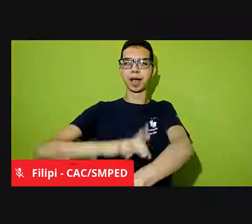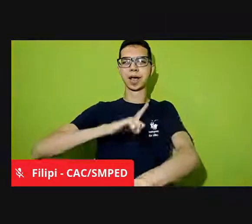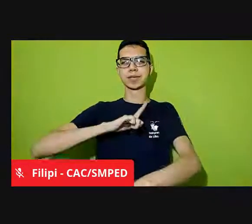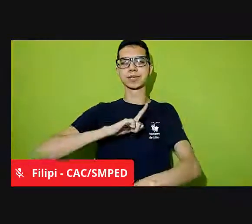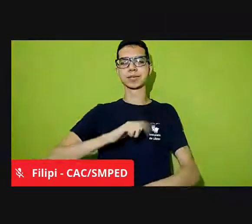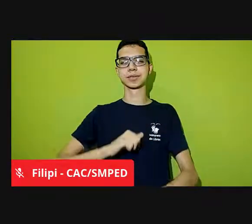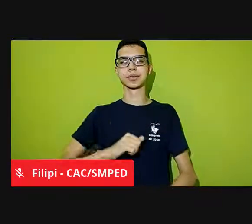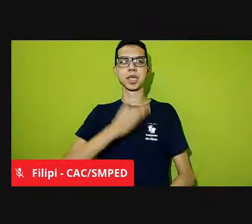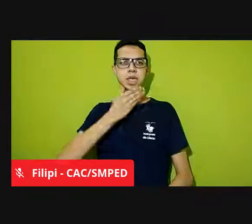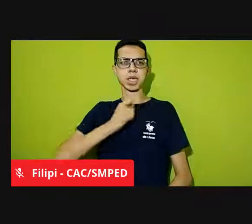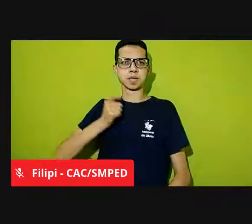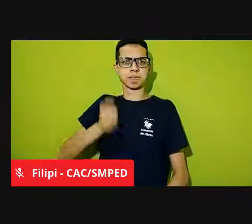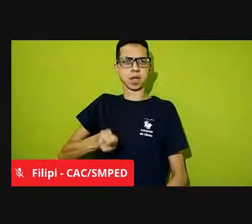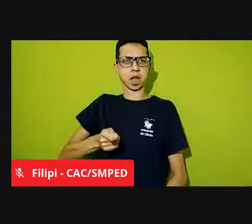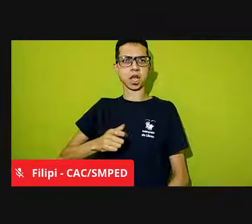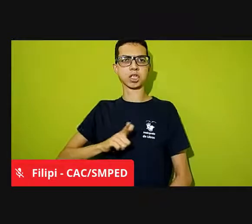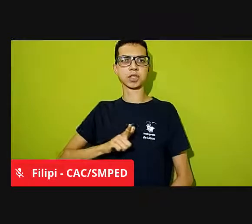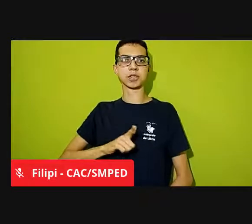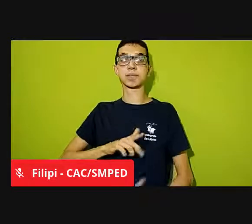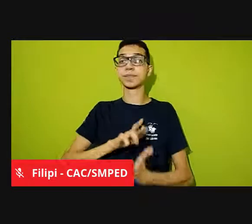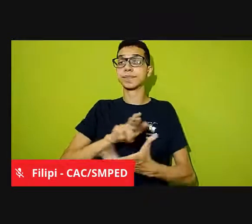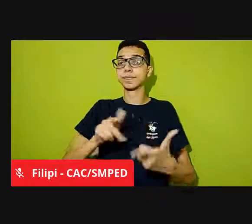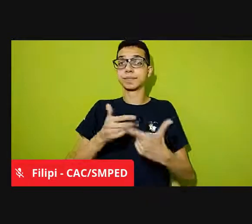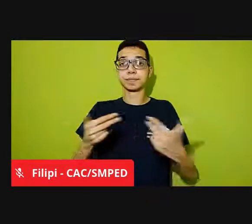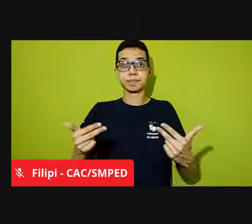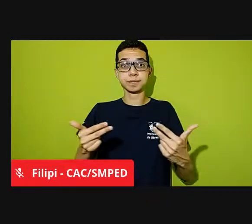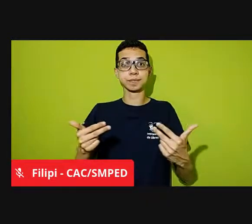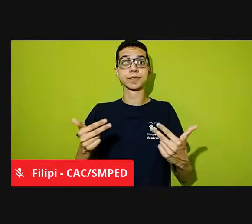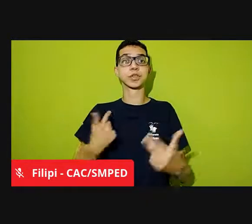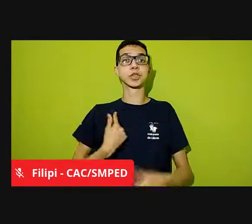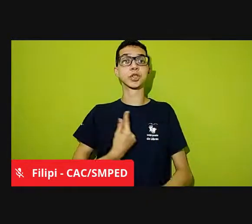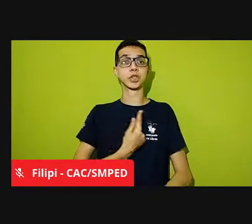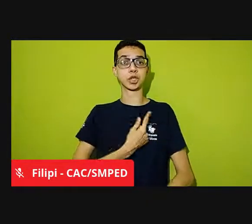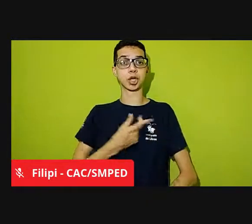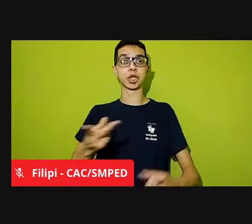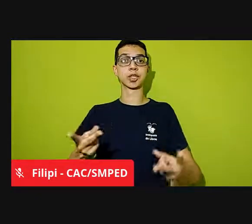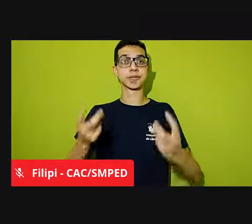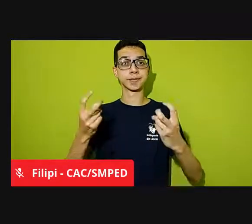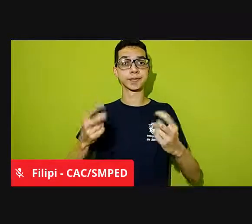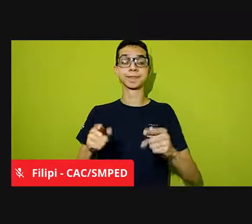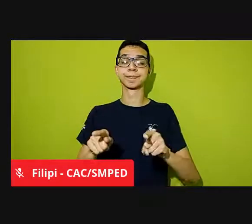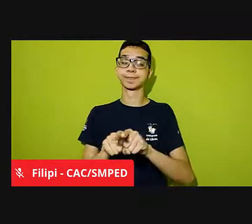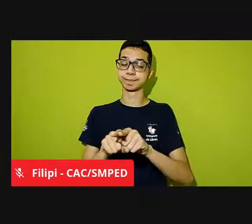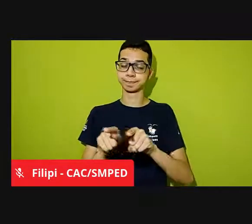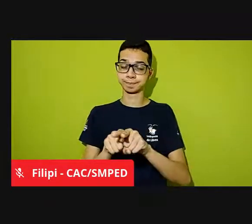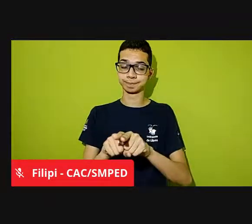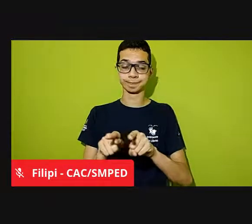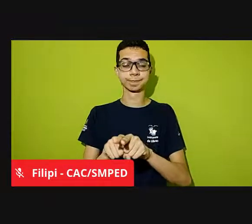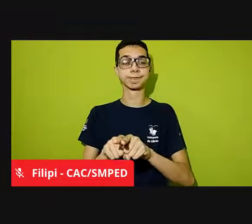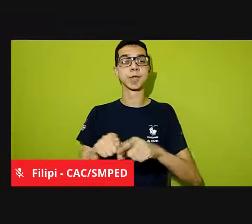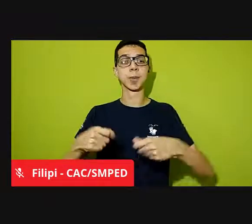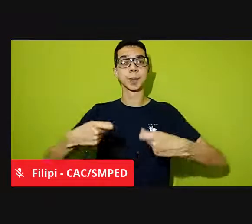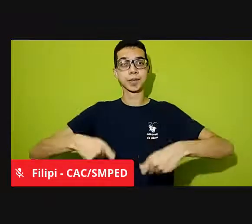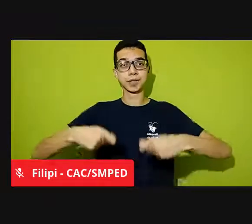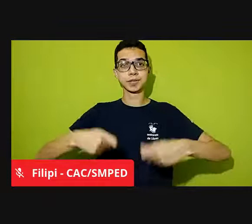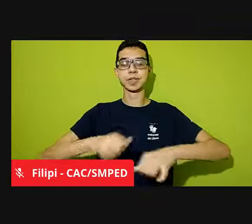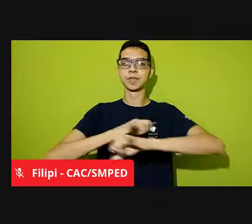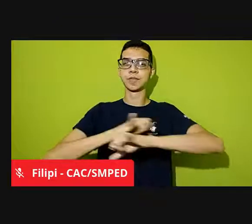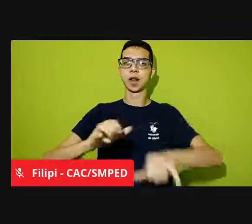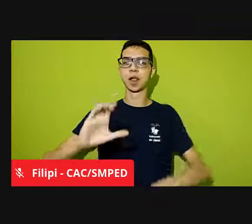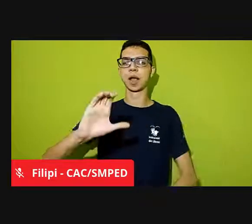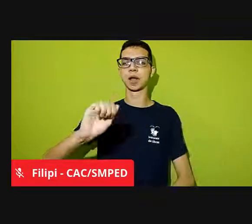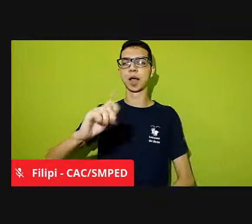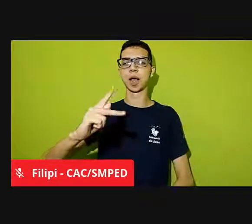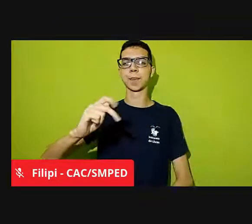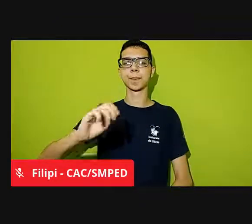e machistas, misóginas, enfim. A gente tem também trazer para essas discussões o capacitismo,